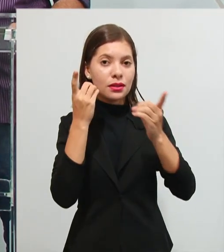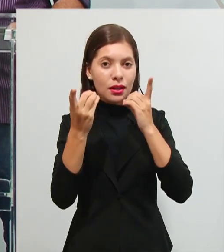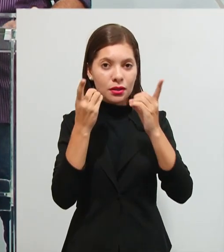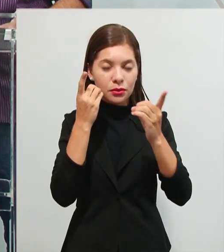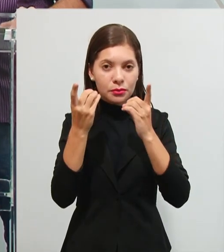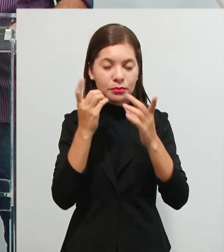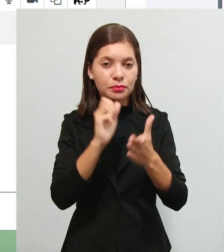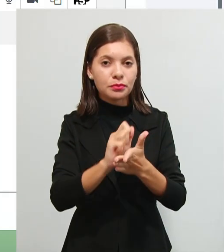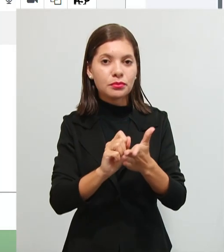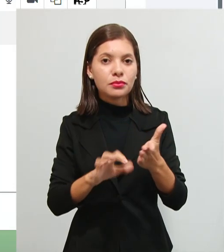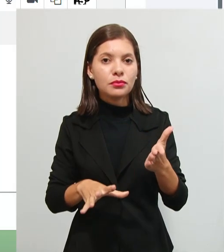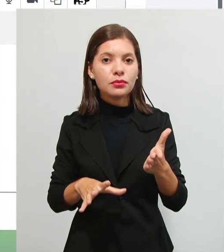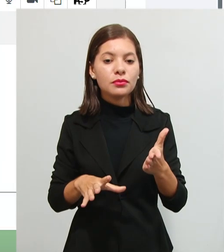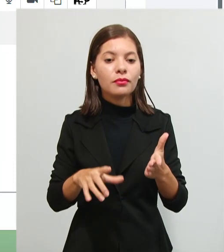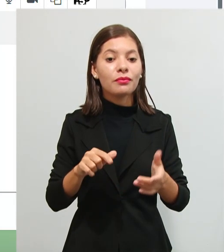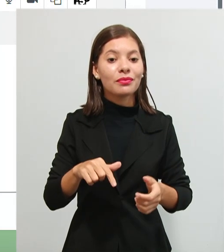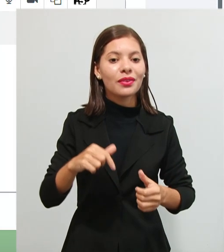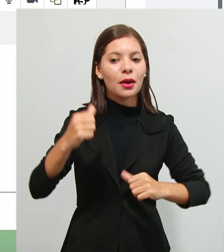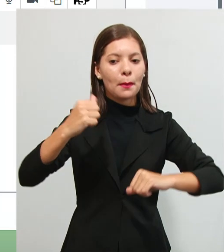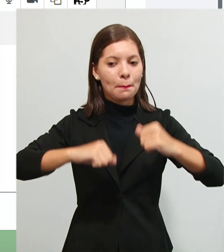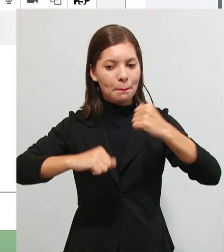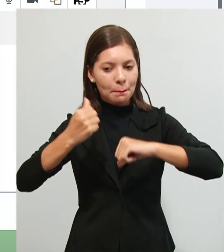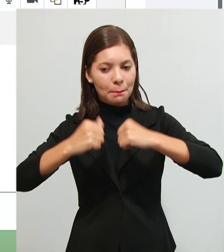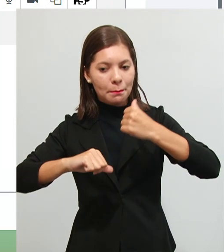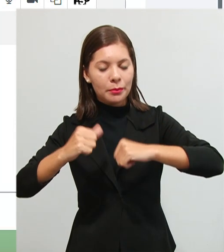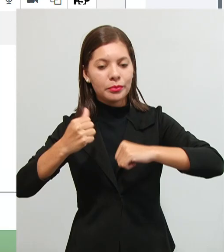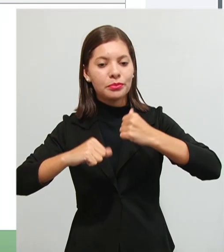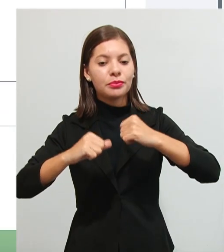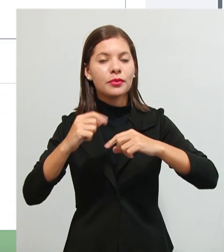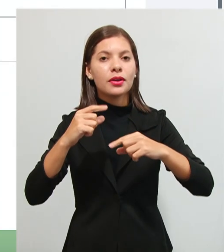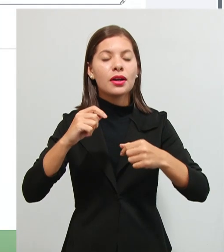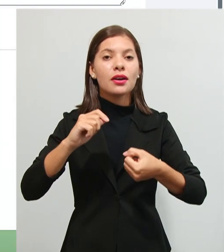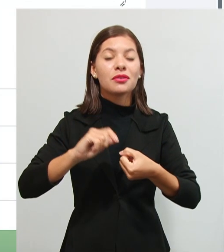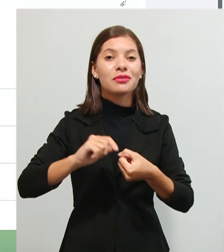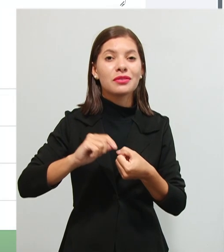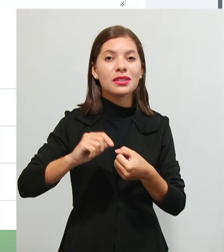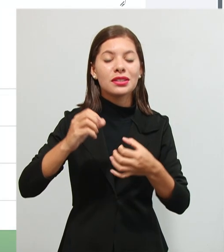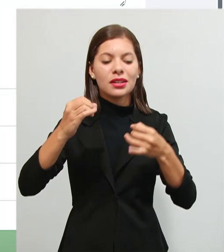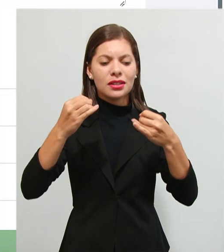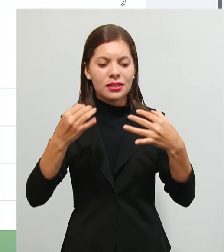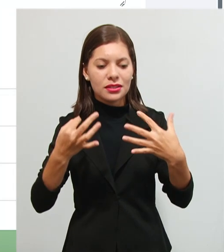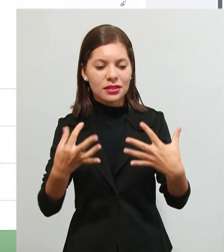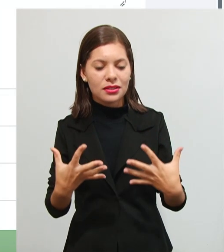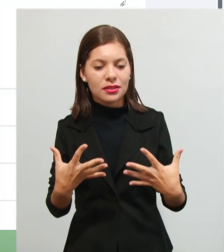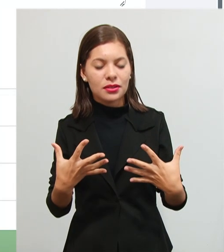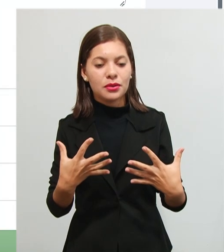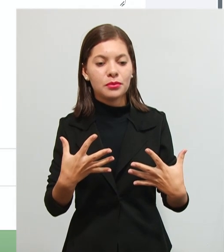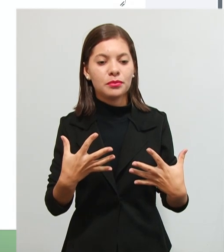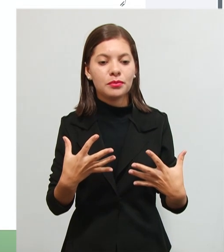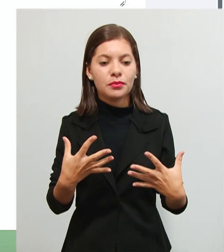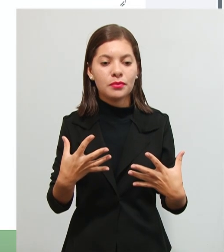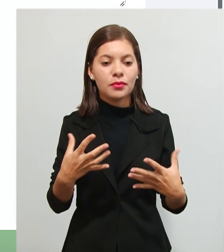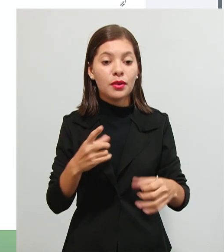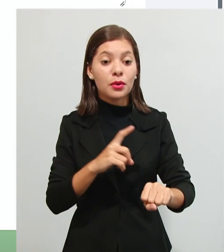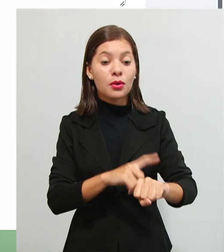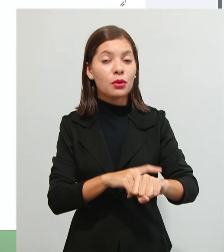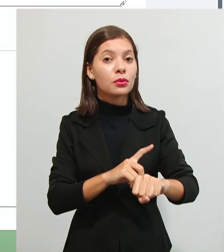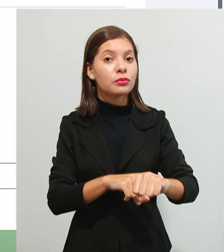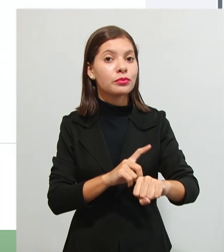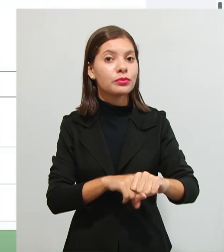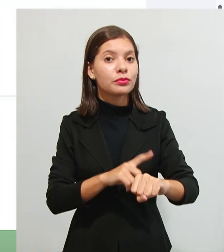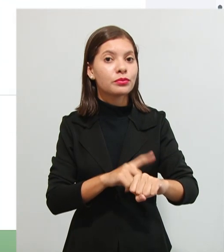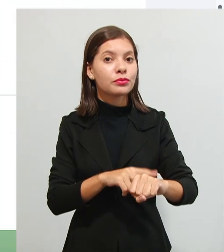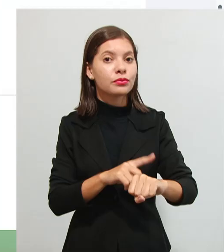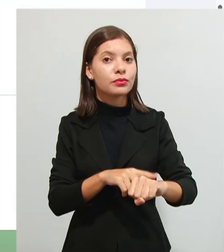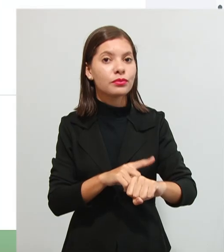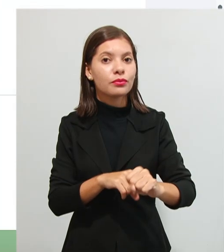vai ser uma prova. Vou fazer a descrição, duração de quando até quando